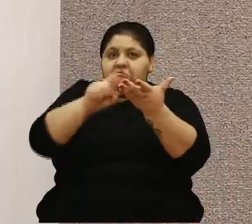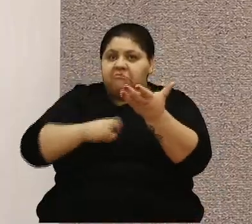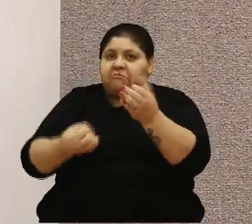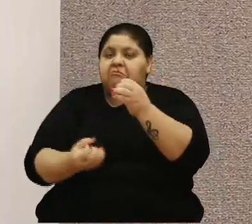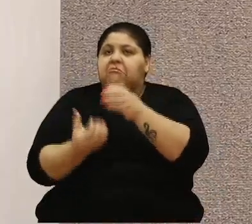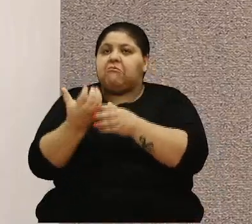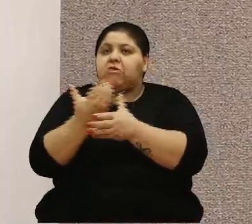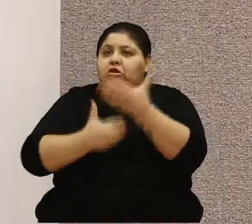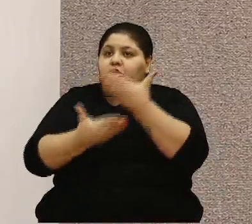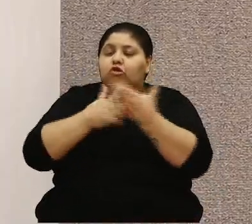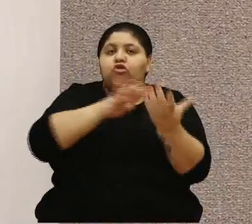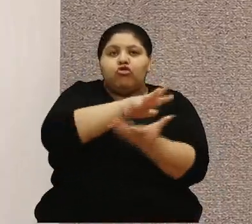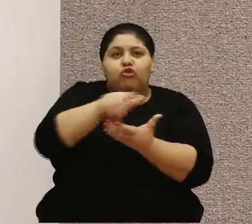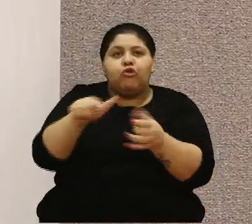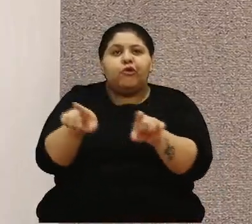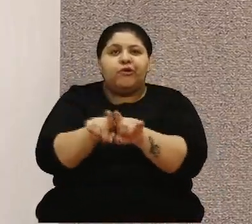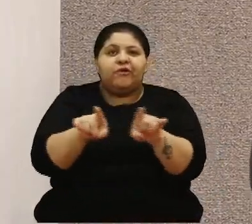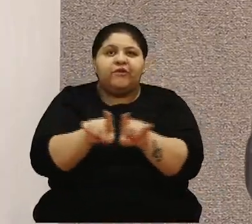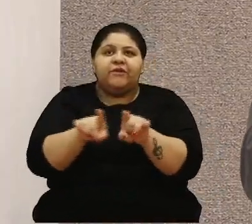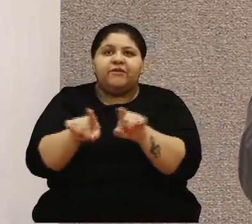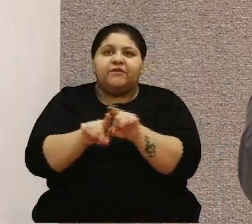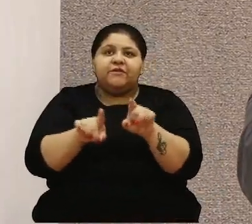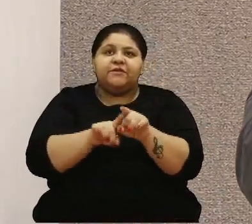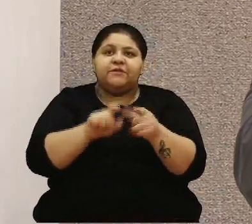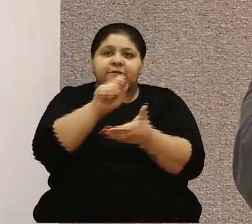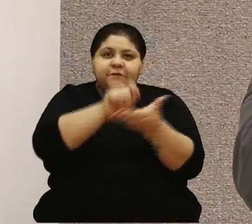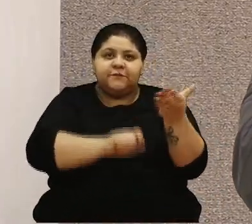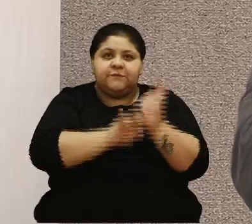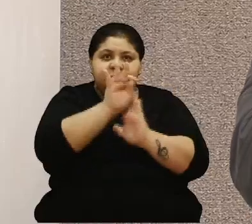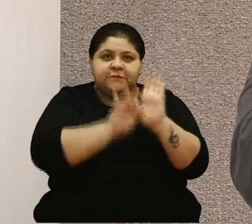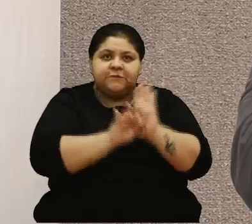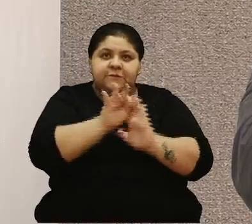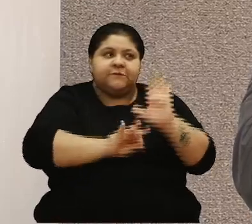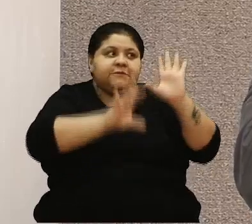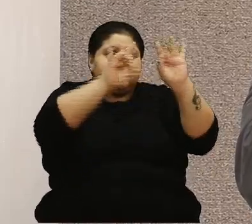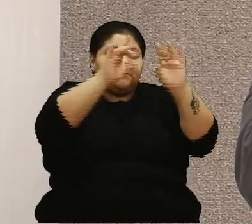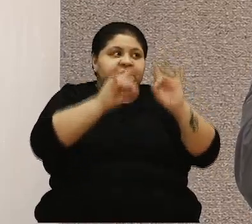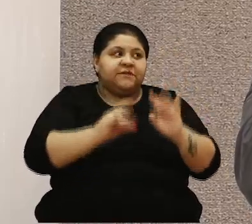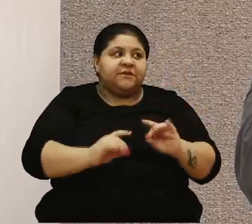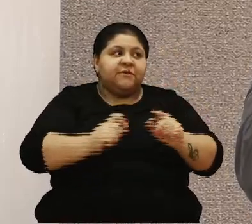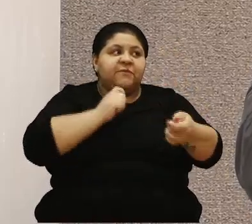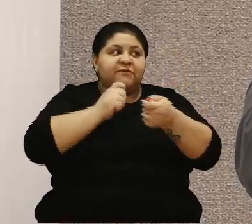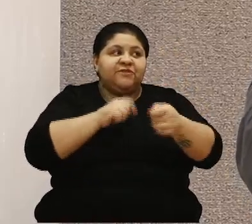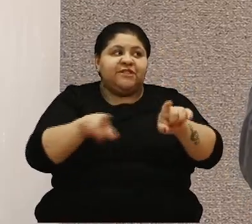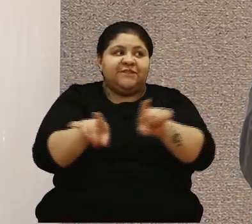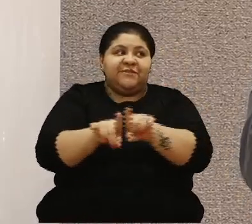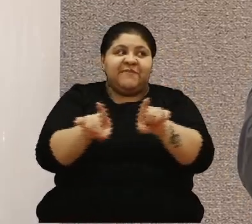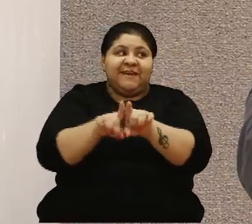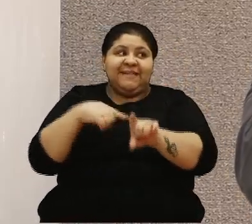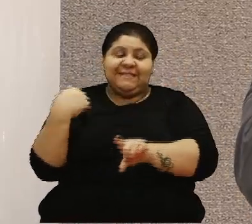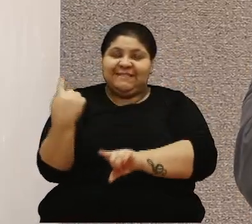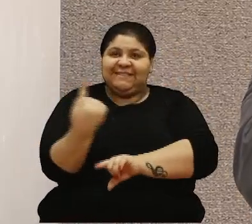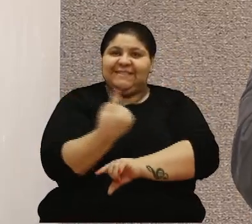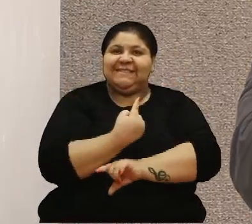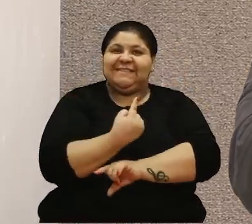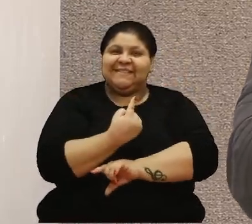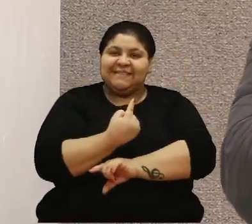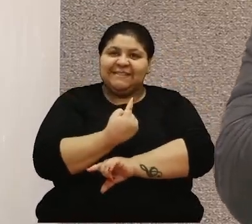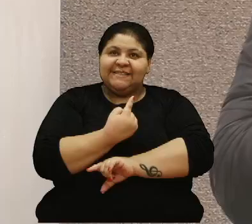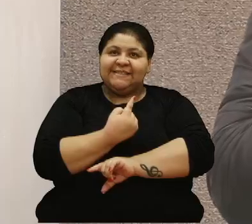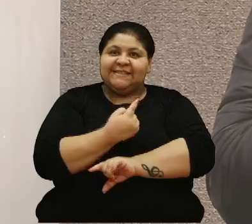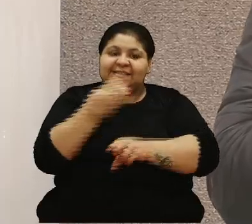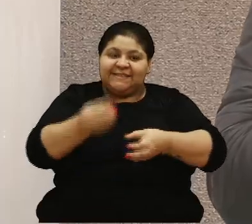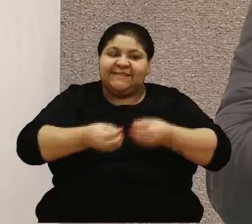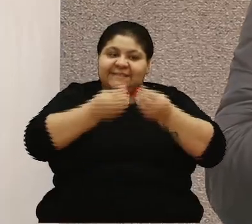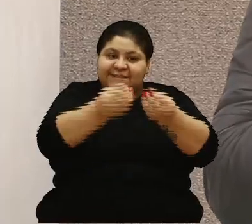por último, era aquele que assinava muitos textos aí, especialmente de um jornalismo isento, um jornalismo de fato que